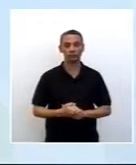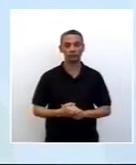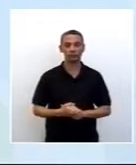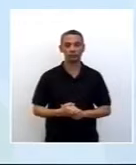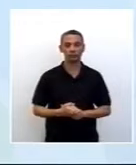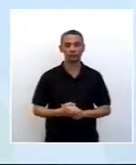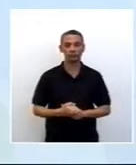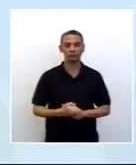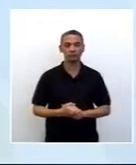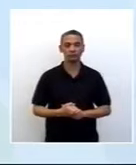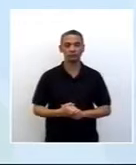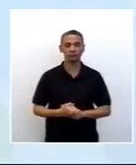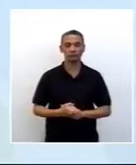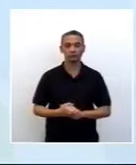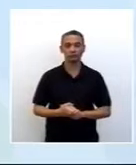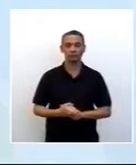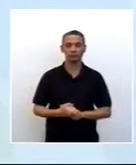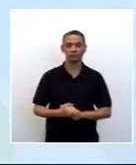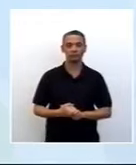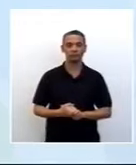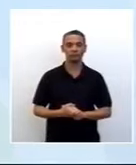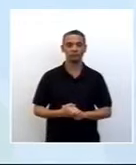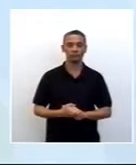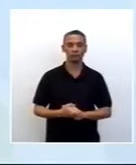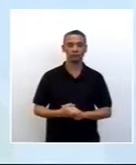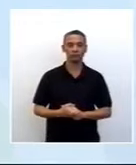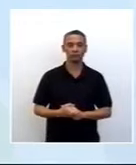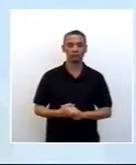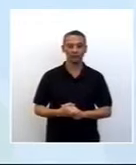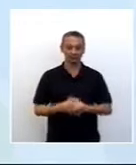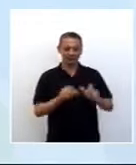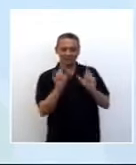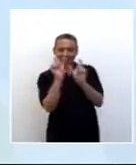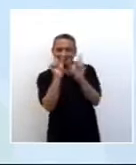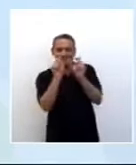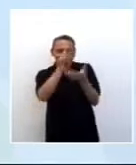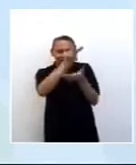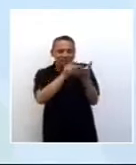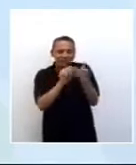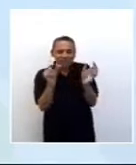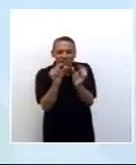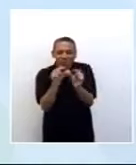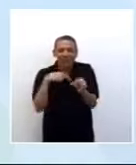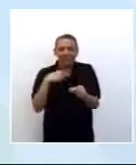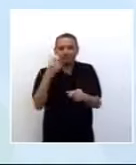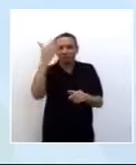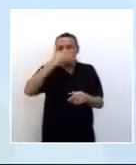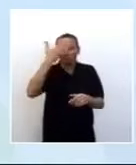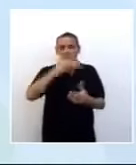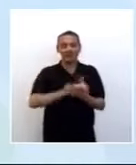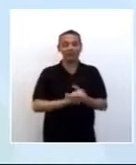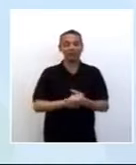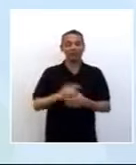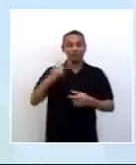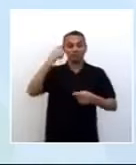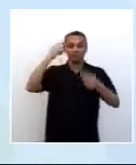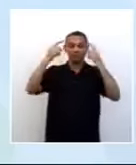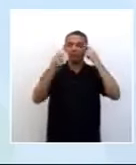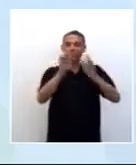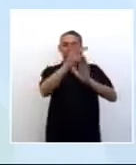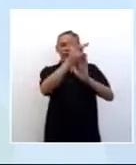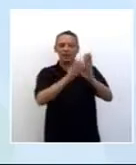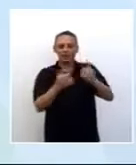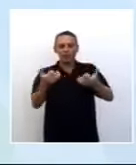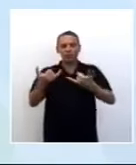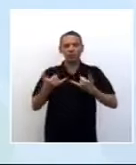cruz Ok tecto ou cruz terminais tá meio pequenininho ok aqui são as dicas que o texto vai